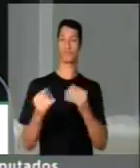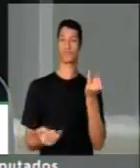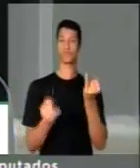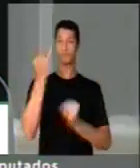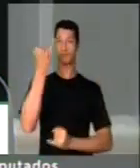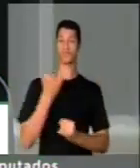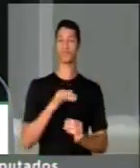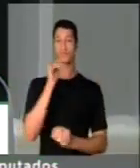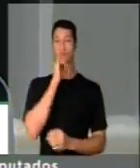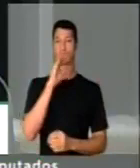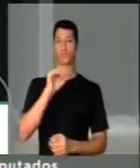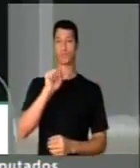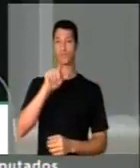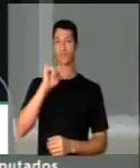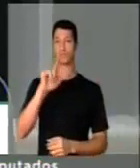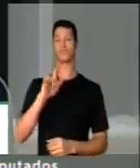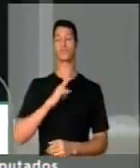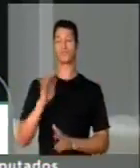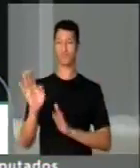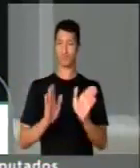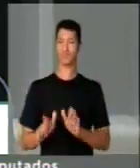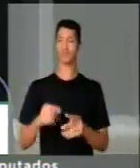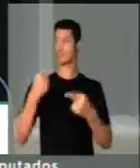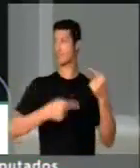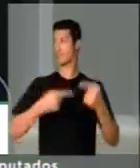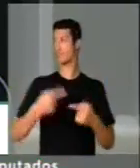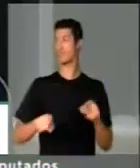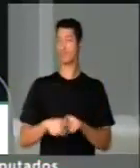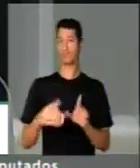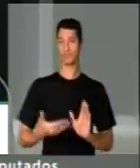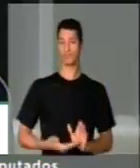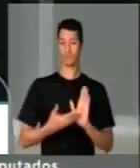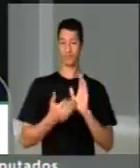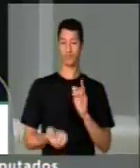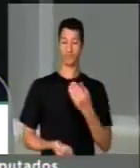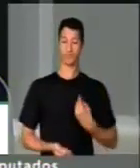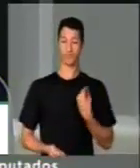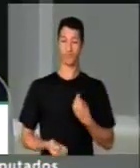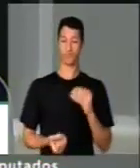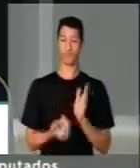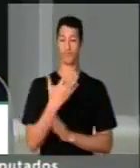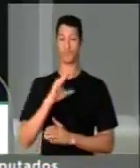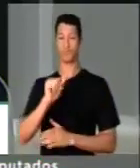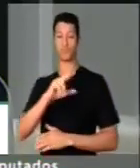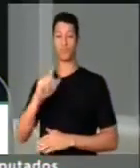do chocolate, a exemplo da Cargill, tem viabilizado este debate nesta casa. Viva os